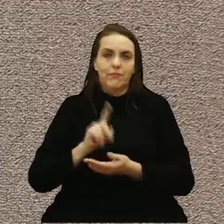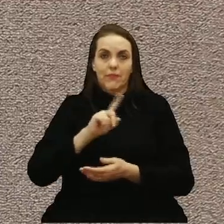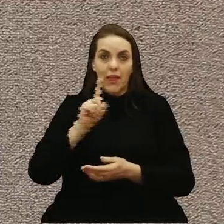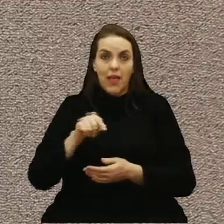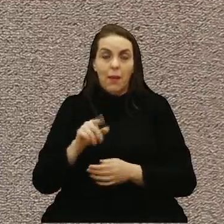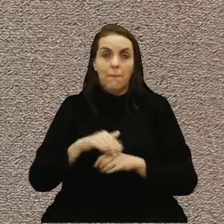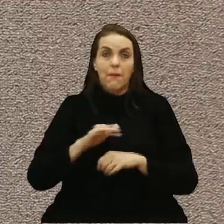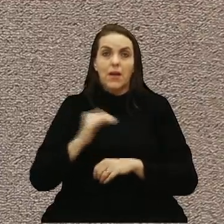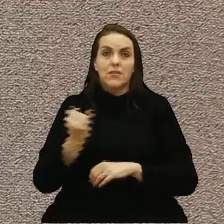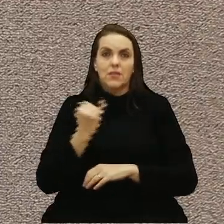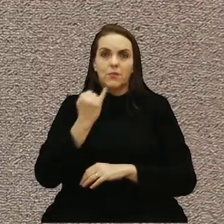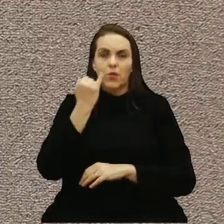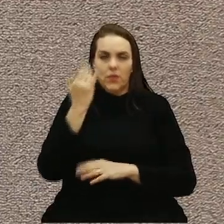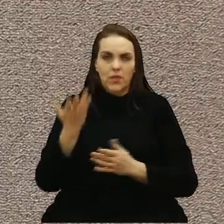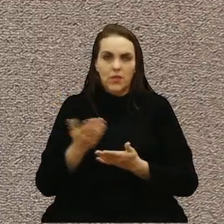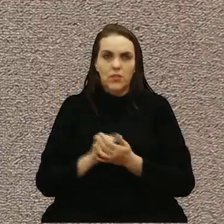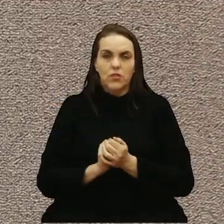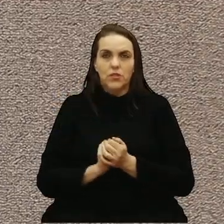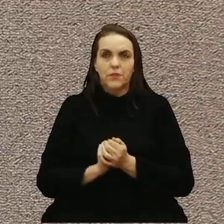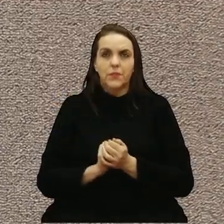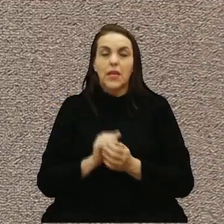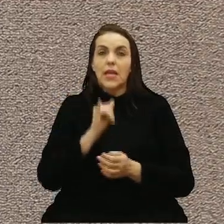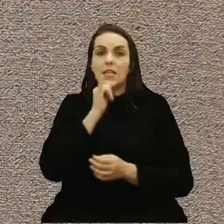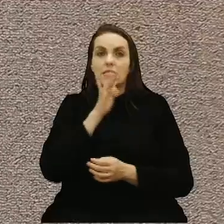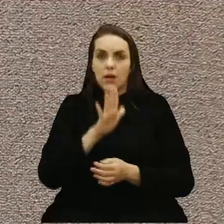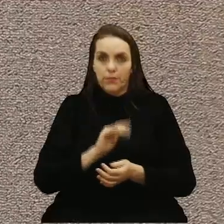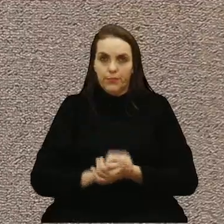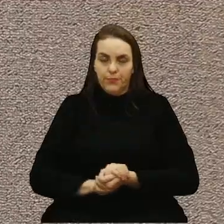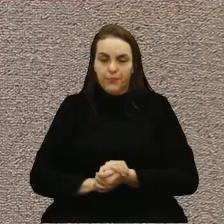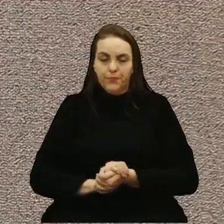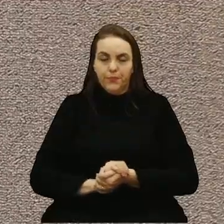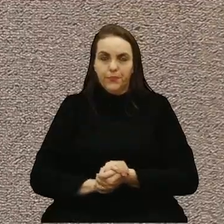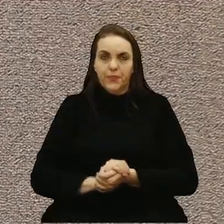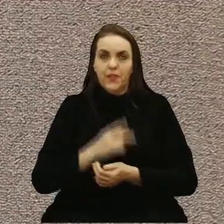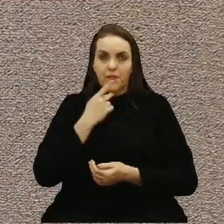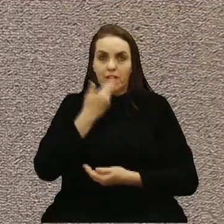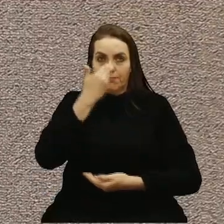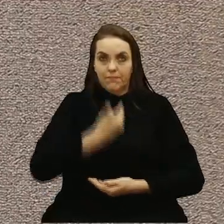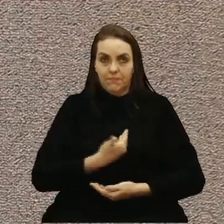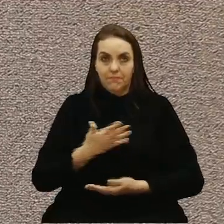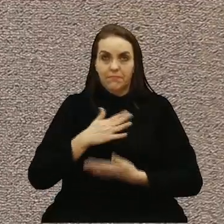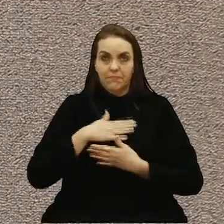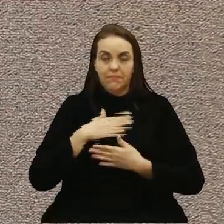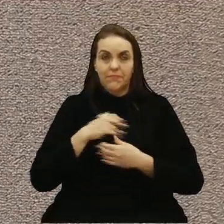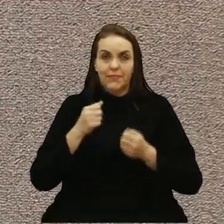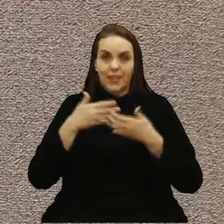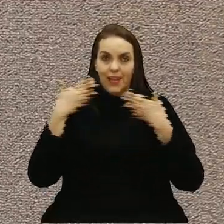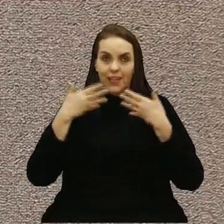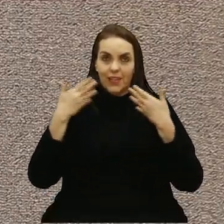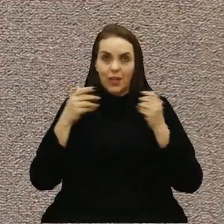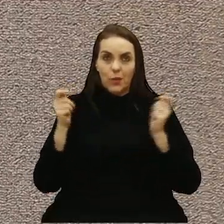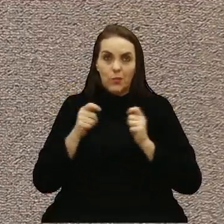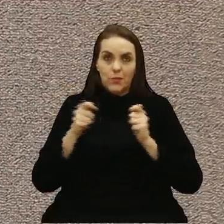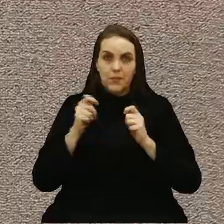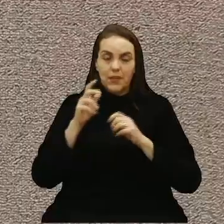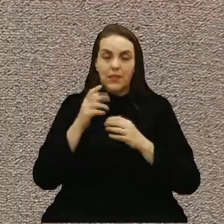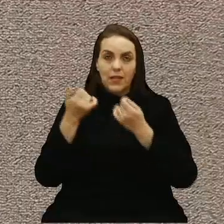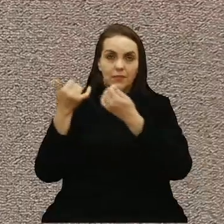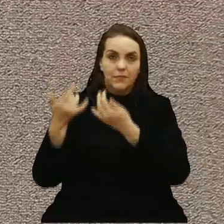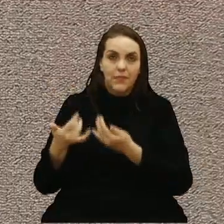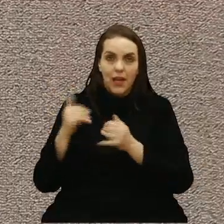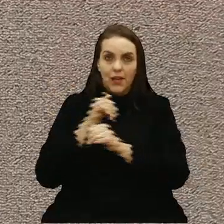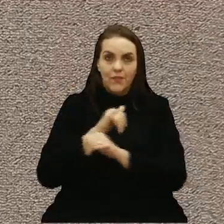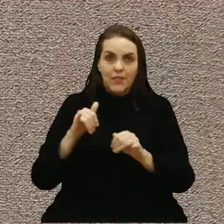mais importante que vocês sabem. Por exemplo, vamos falar de mim, que hoje tive a alegria de poder expressar para todos vocês